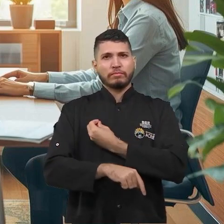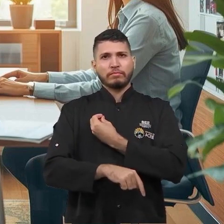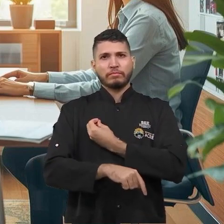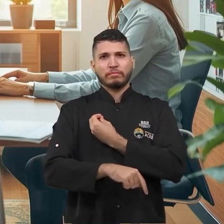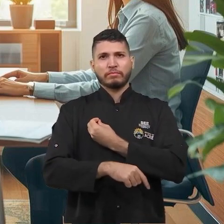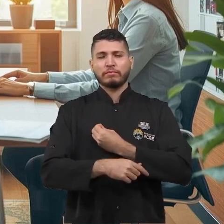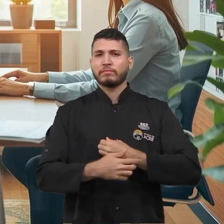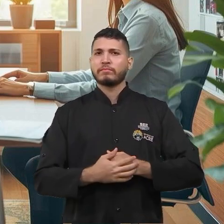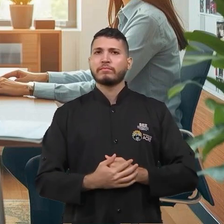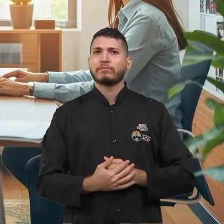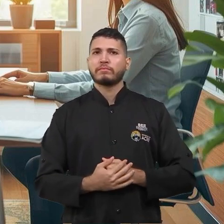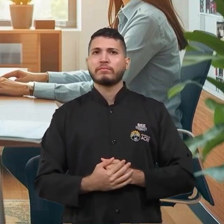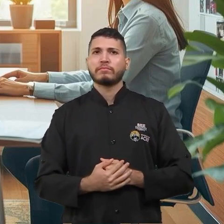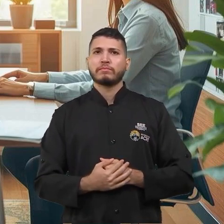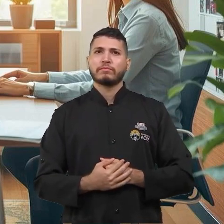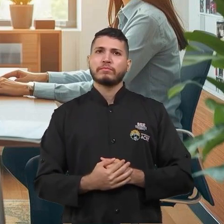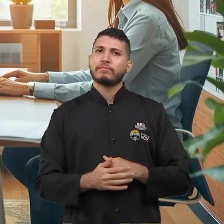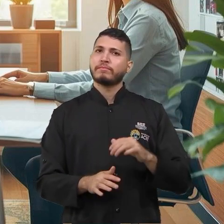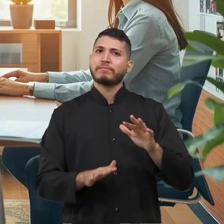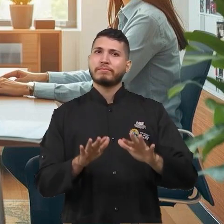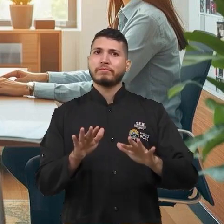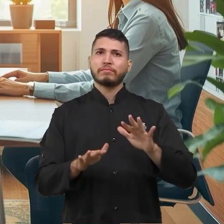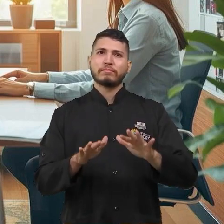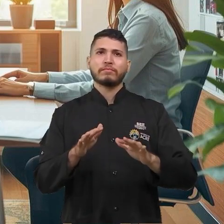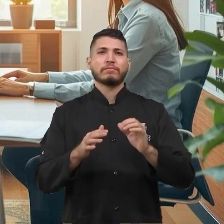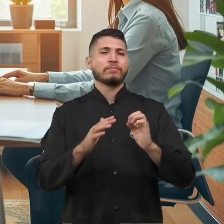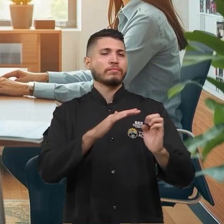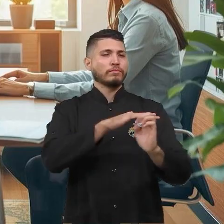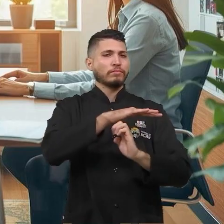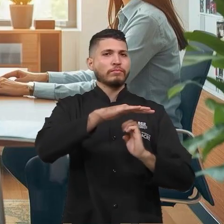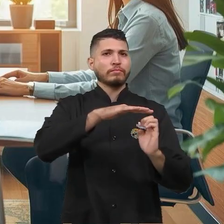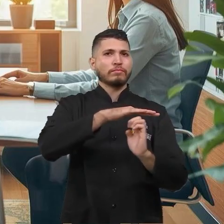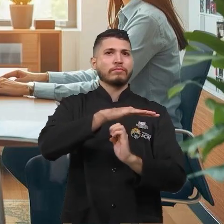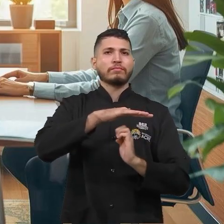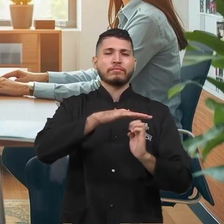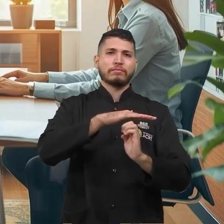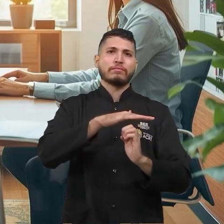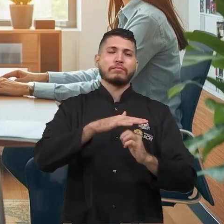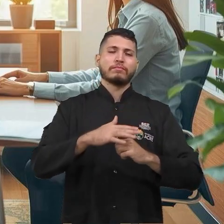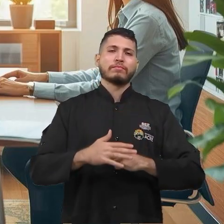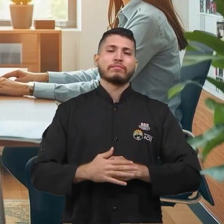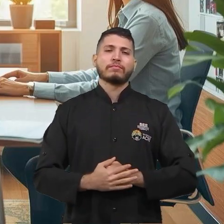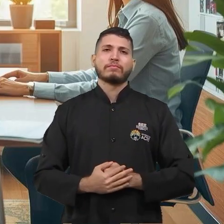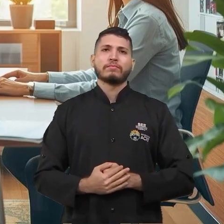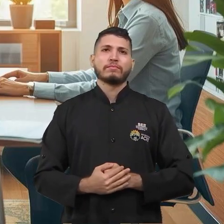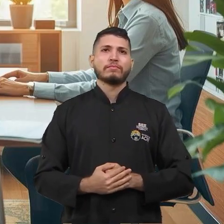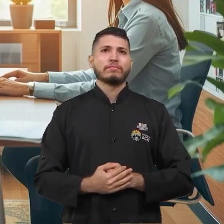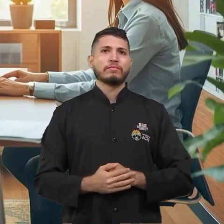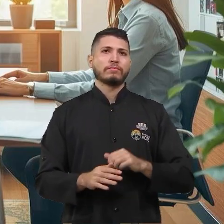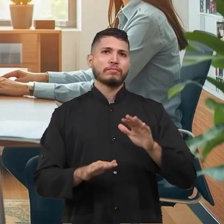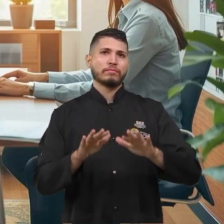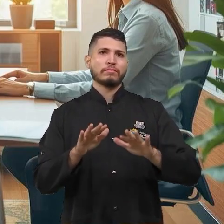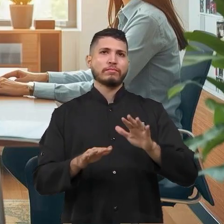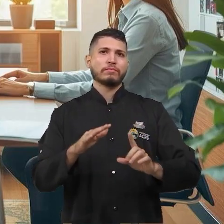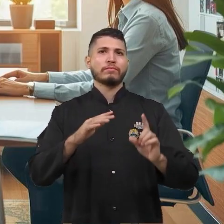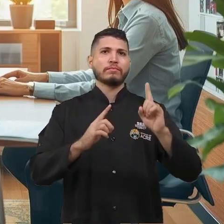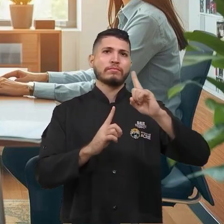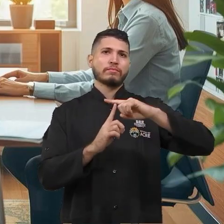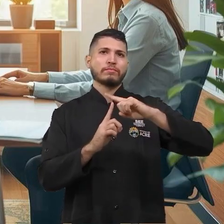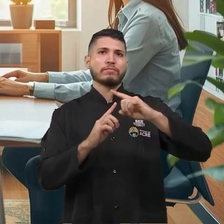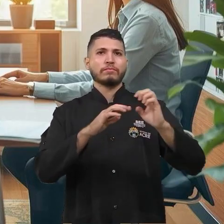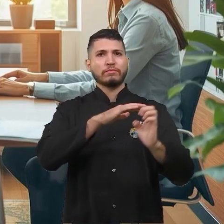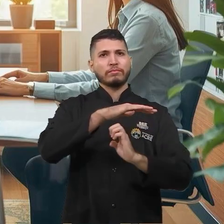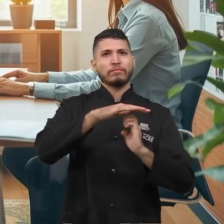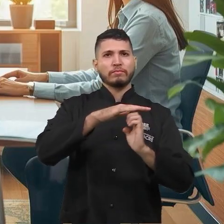presencial. Então, vai depender muito da empresa, vai depender muito também do tipo de empresa que essa pessoa